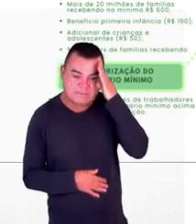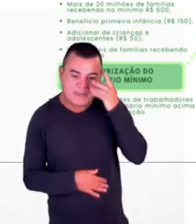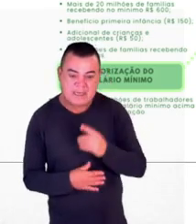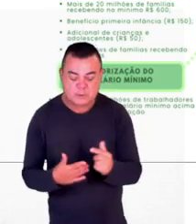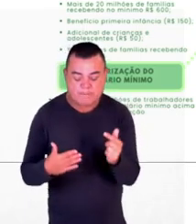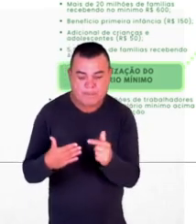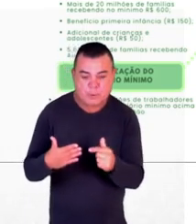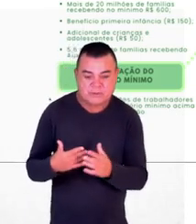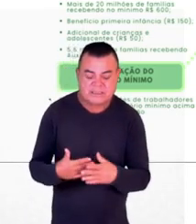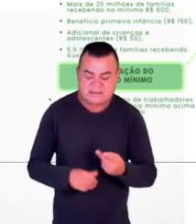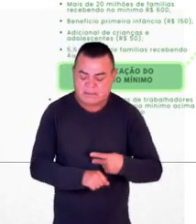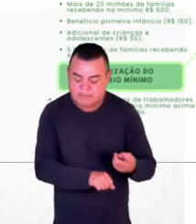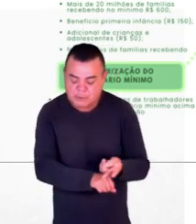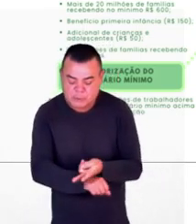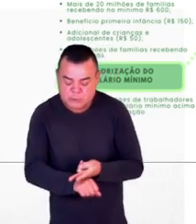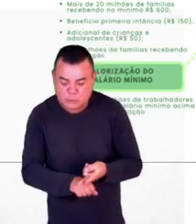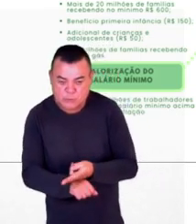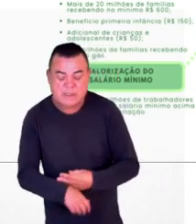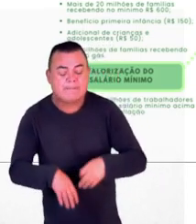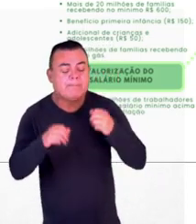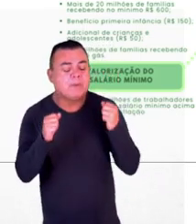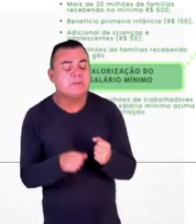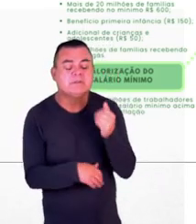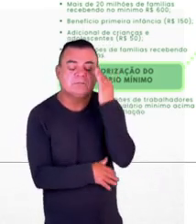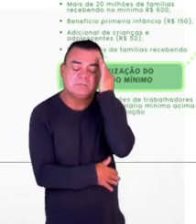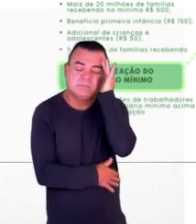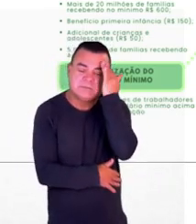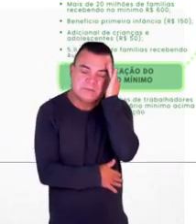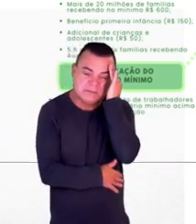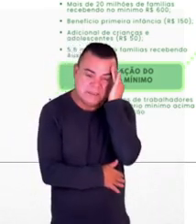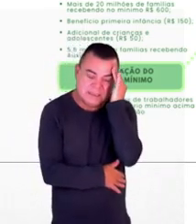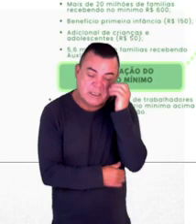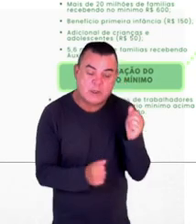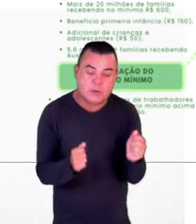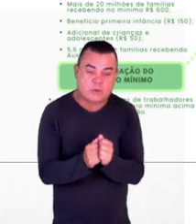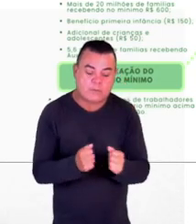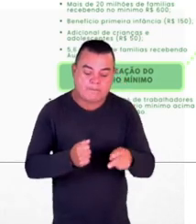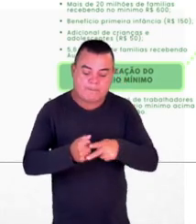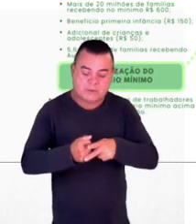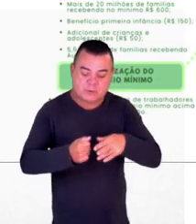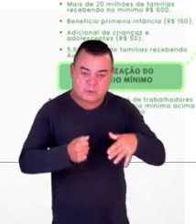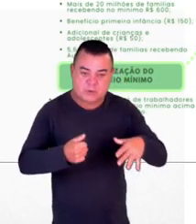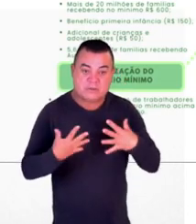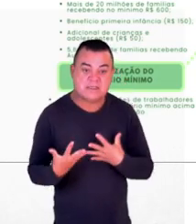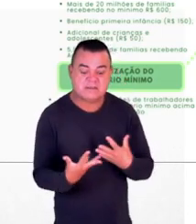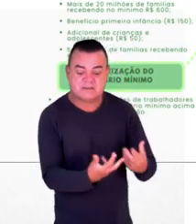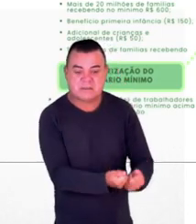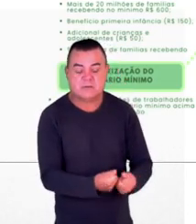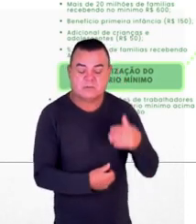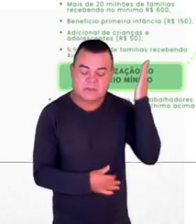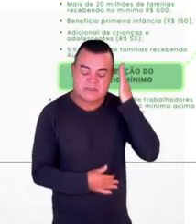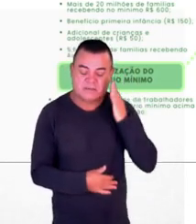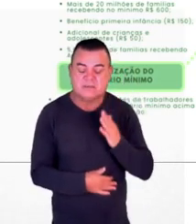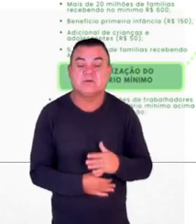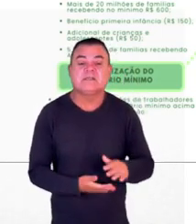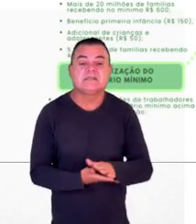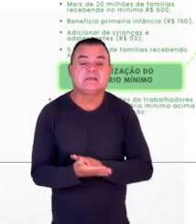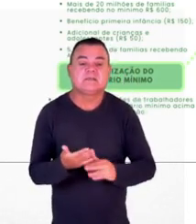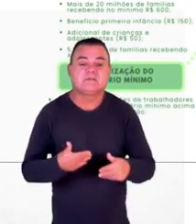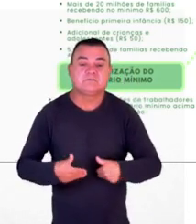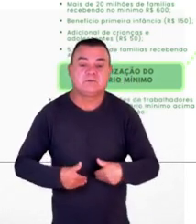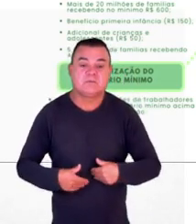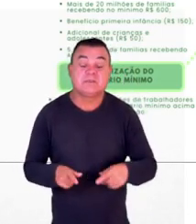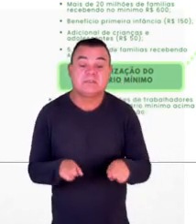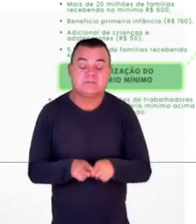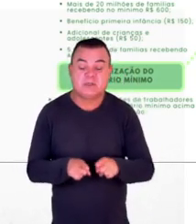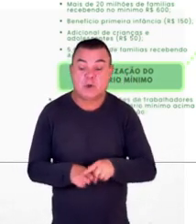dessa buscativa de poder compreender isso através de Protocolos de adesão a Brasil sem fome mas olhando justamente para as